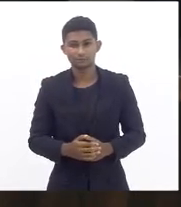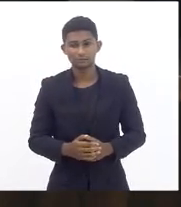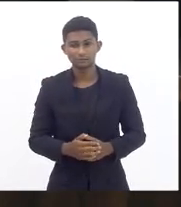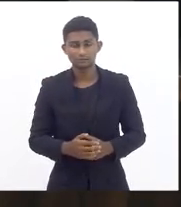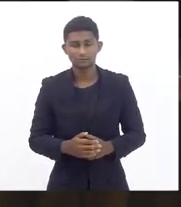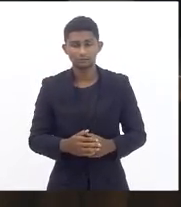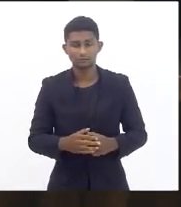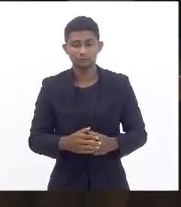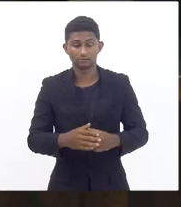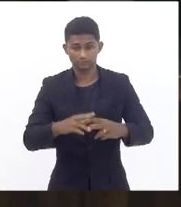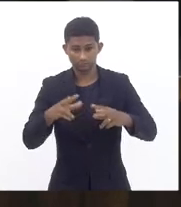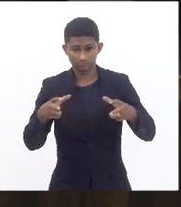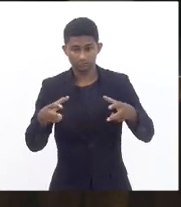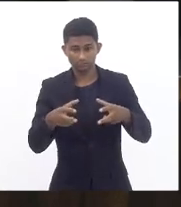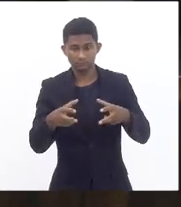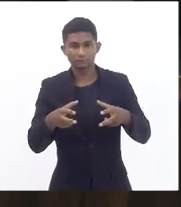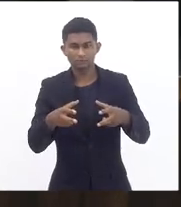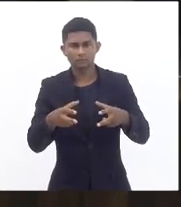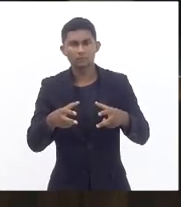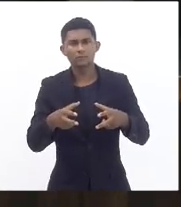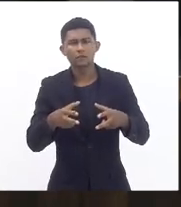Pela defesa dos direitos humanos